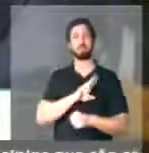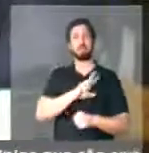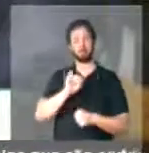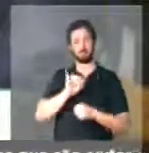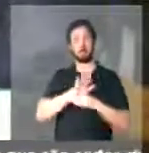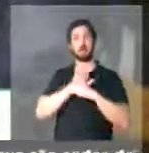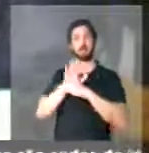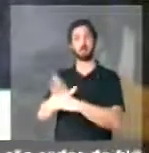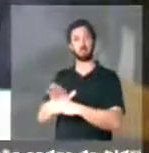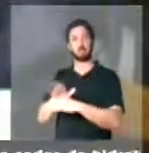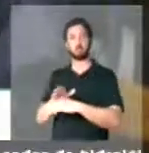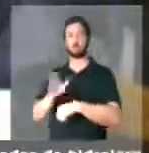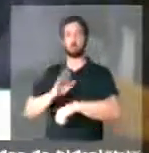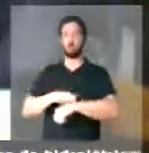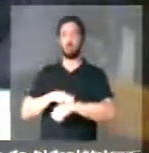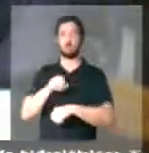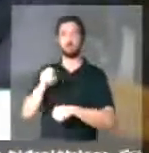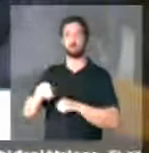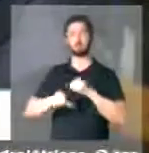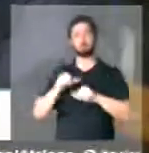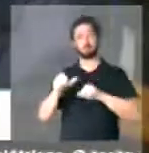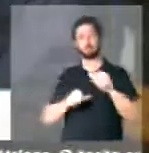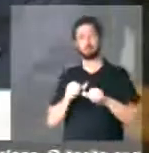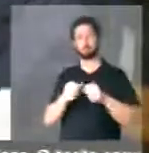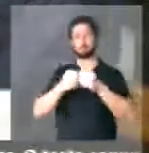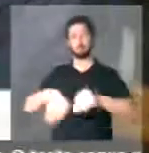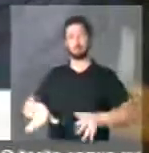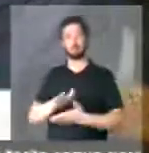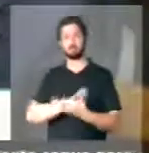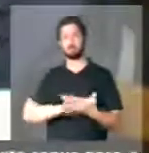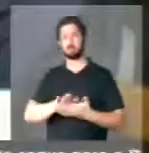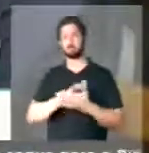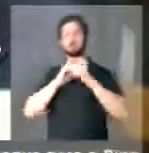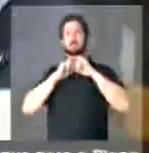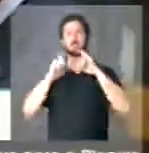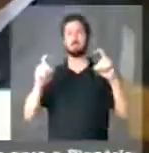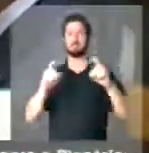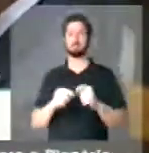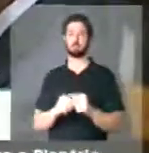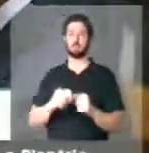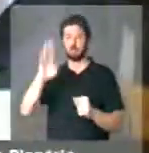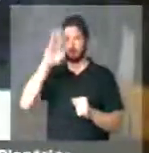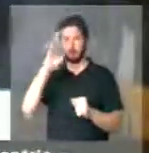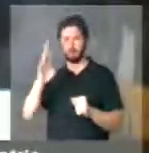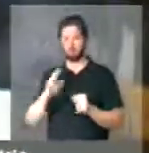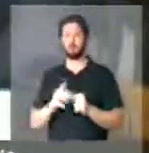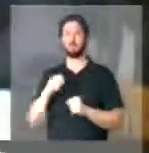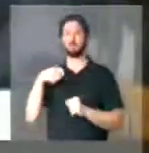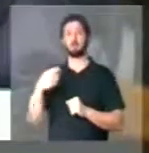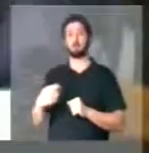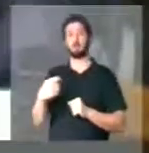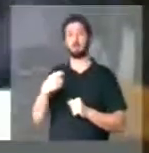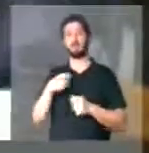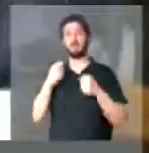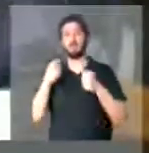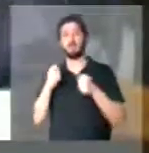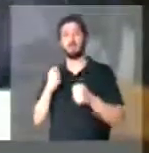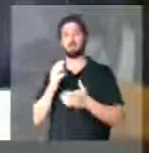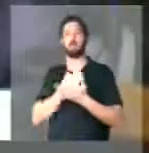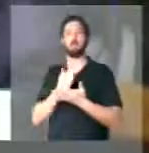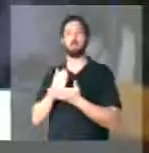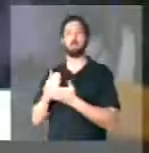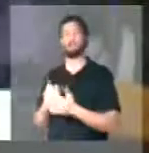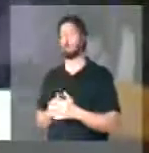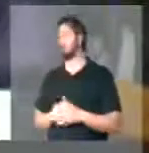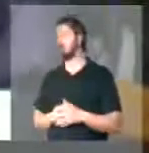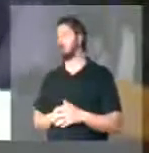o prazo necessário para que essas alterações não prejudicassem ninguém, principalmente a quem está buscando esse financiamento.